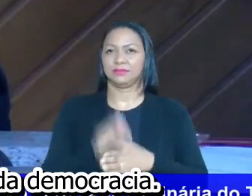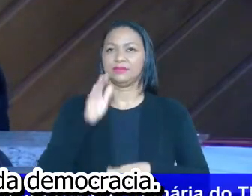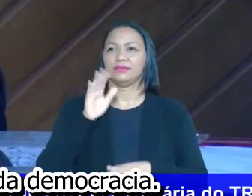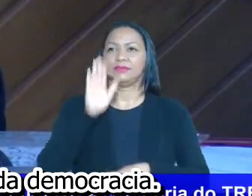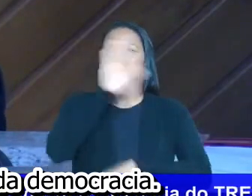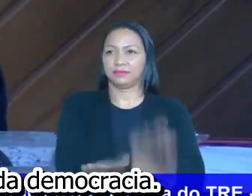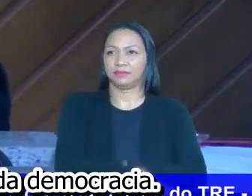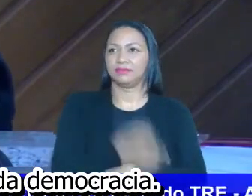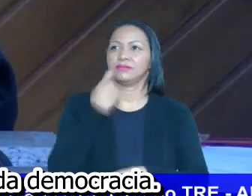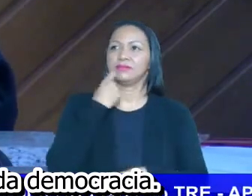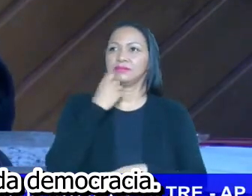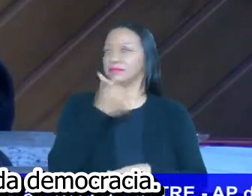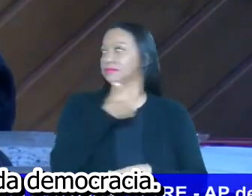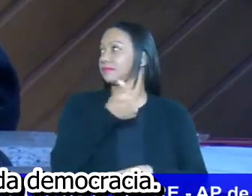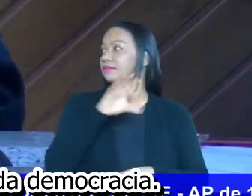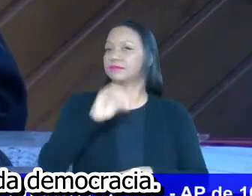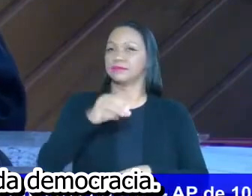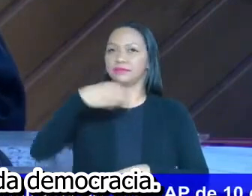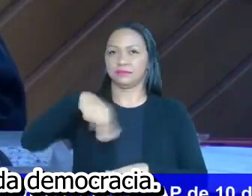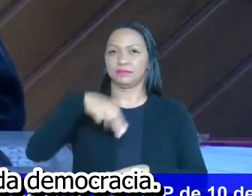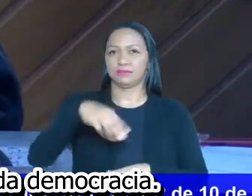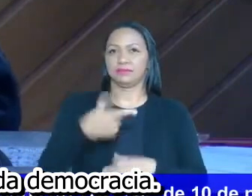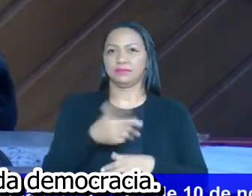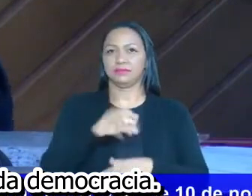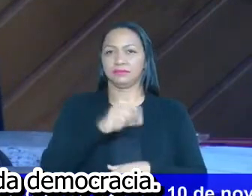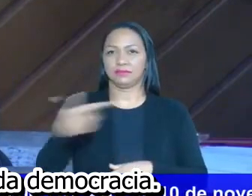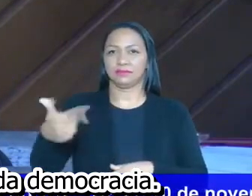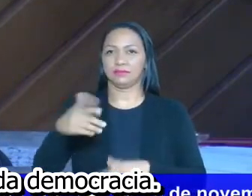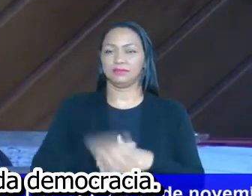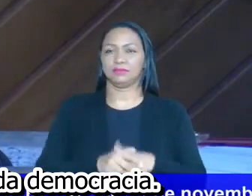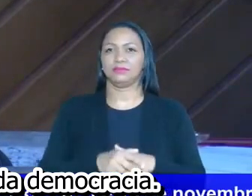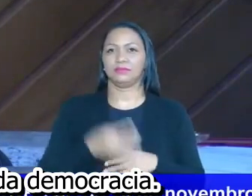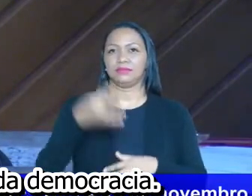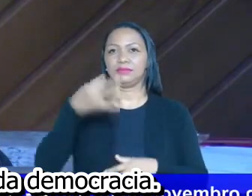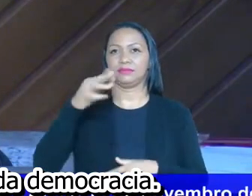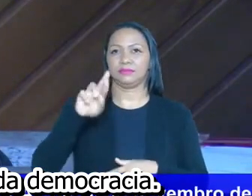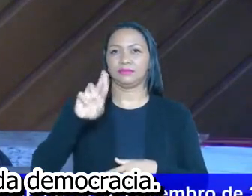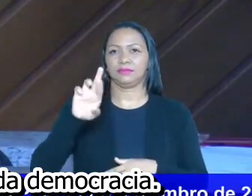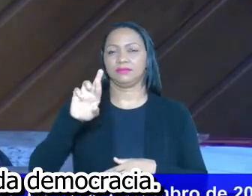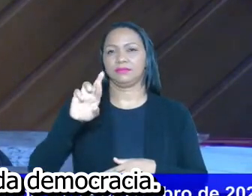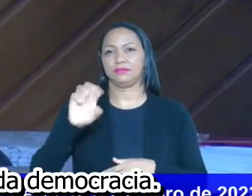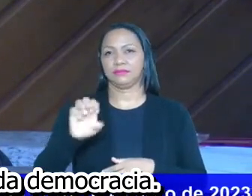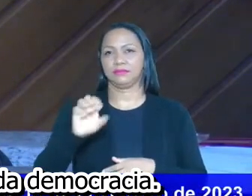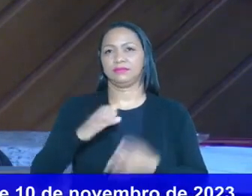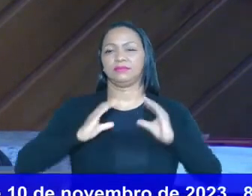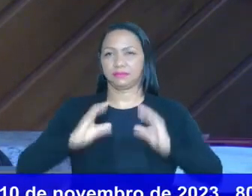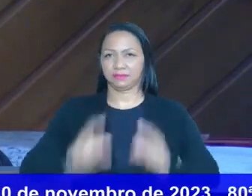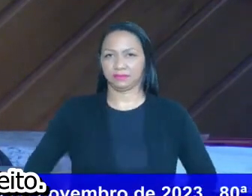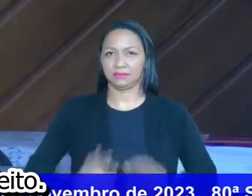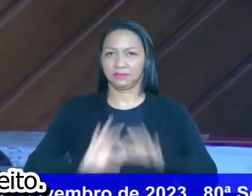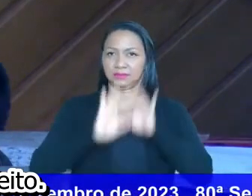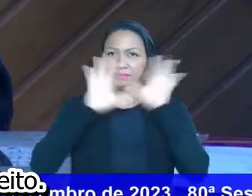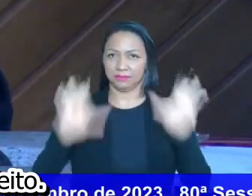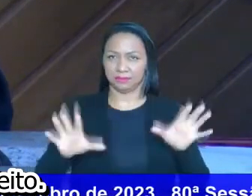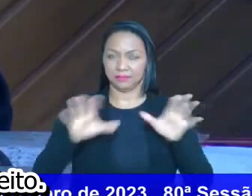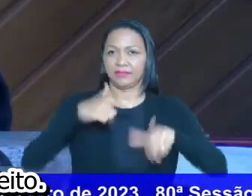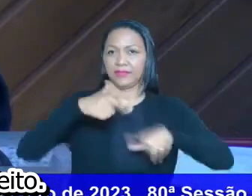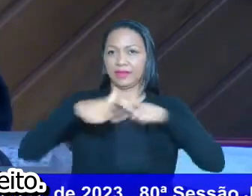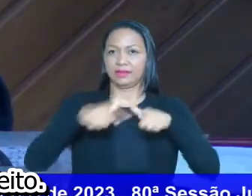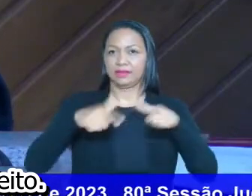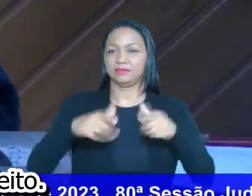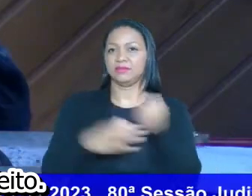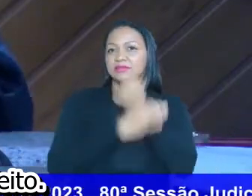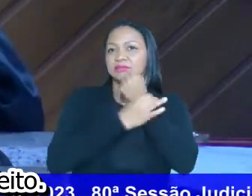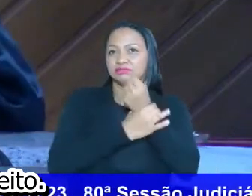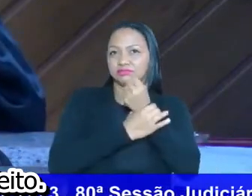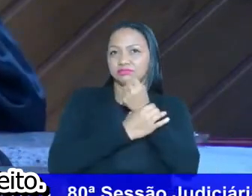sexta-feira, dia 10 de novembro de 2023, Tribunal da Cidadania, da Democracia. Aqui trabalhamos para